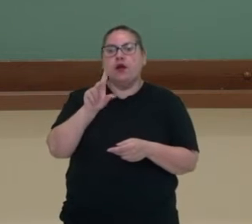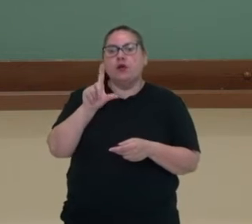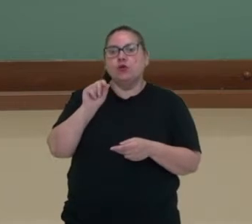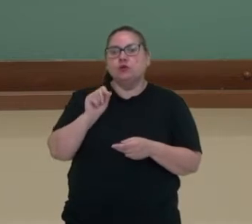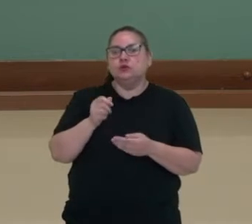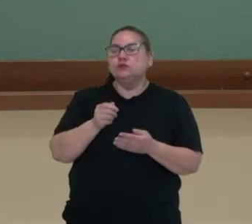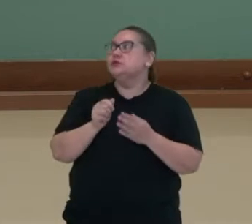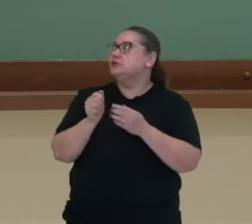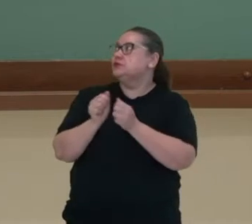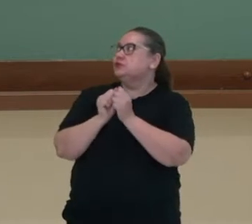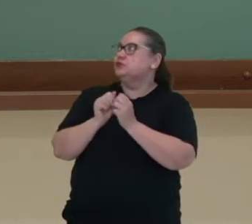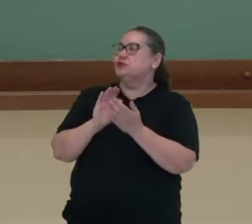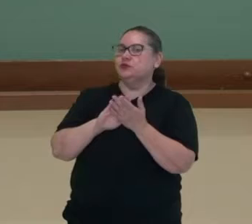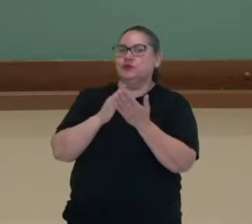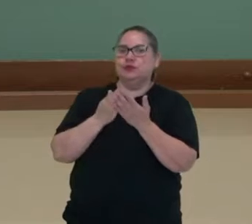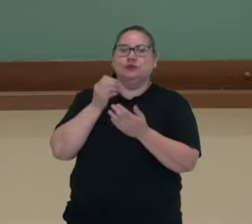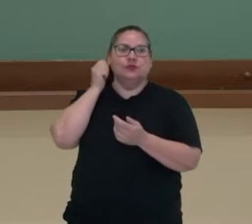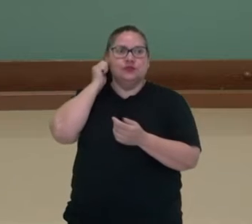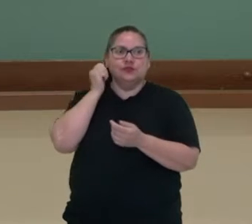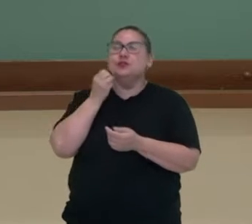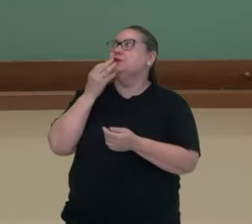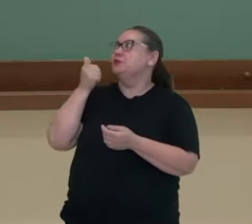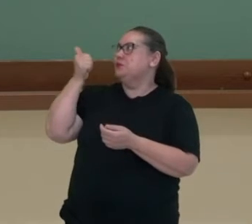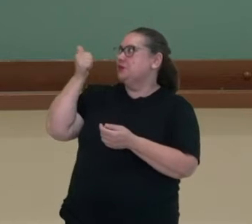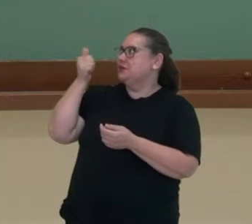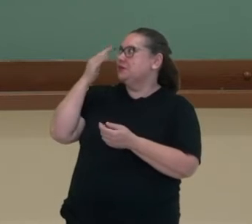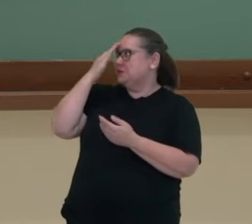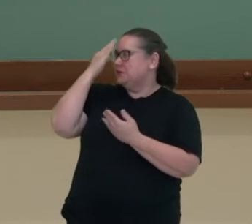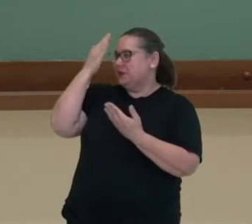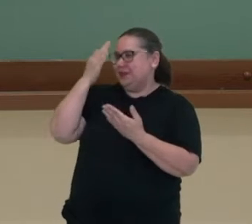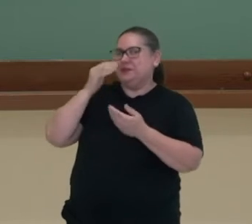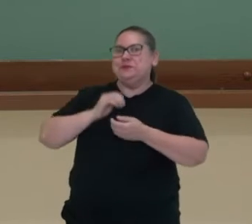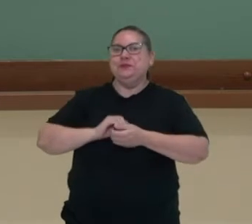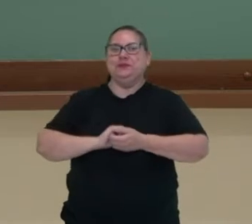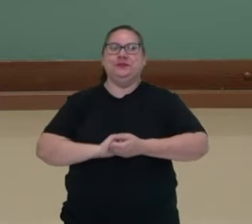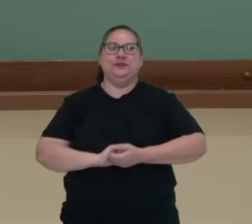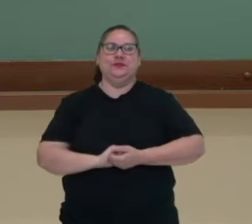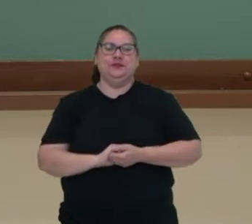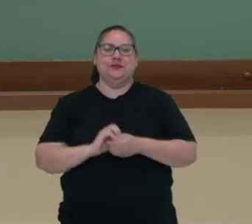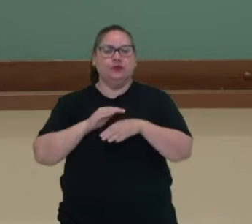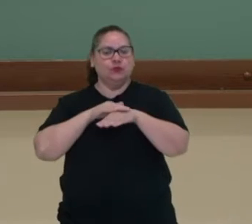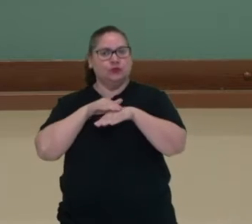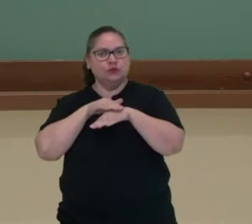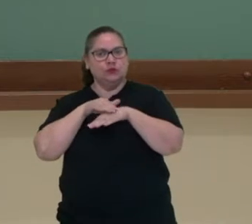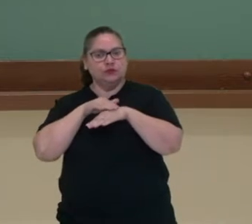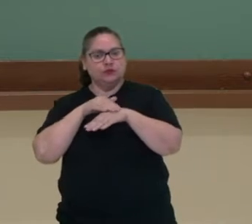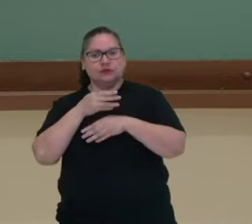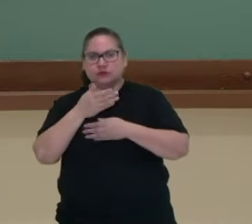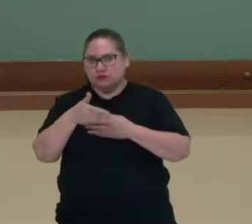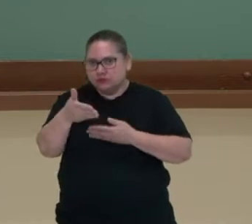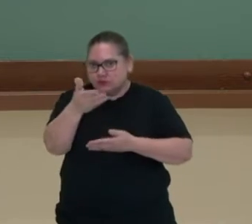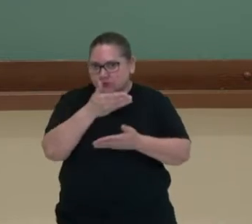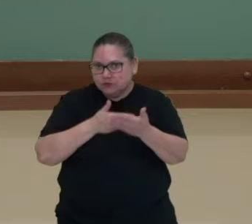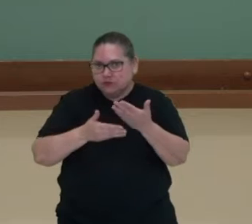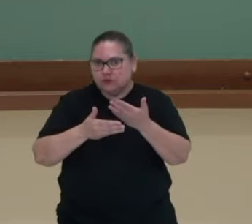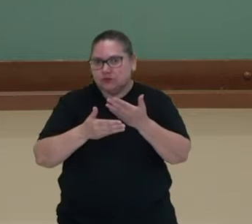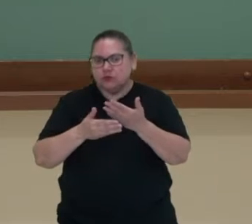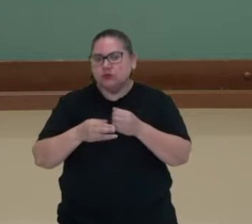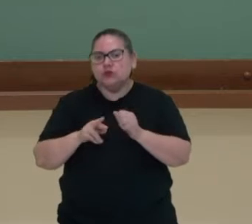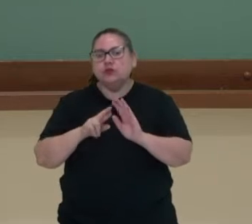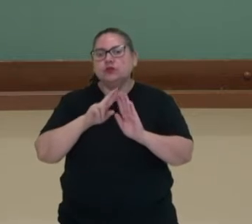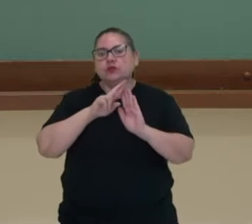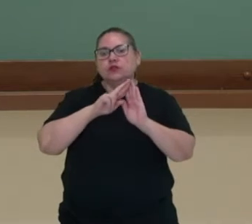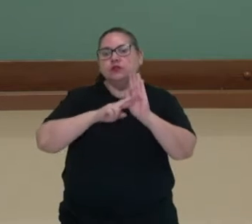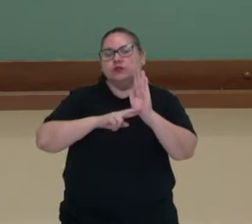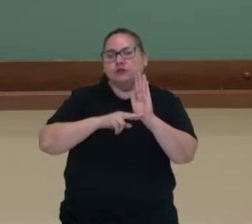de Adalgisa, nossa intérprete. Tudo bem, Adalgisa? Seja bem-vinda. Vamos conversar com vocês sobre o